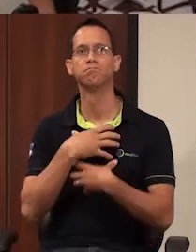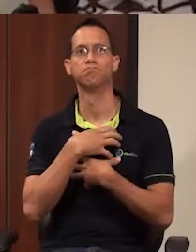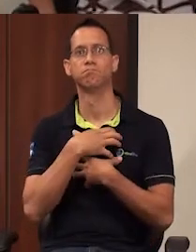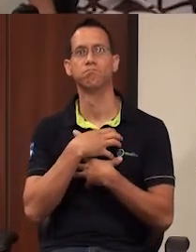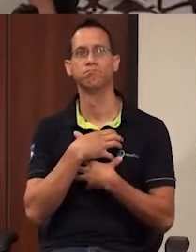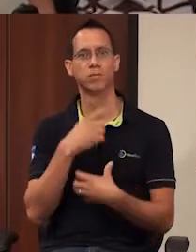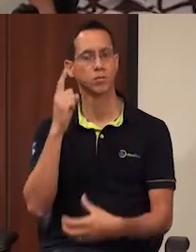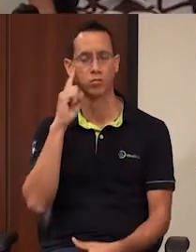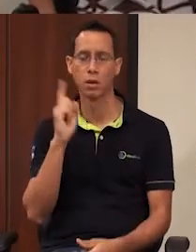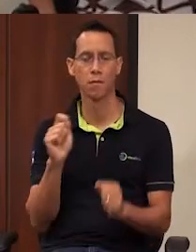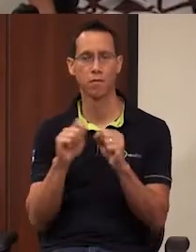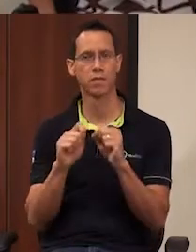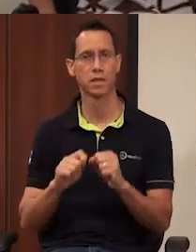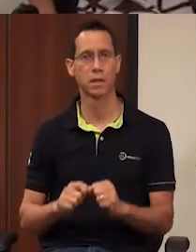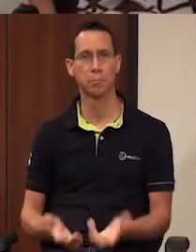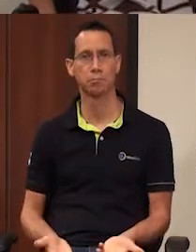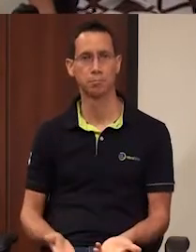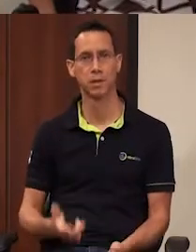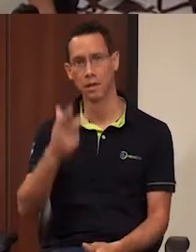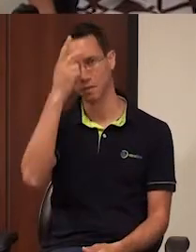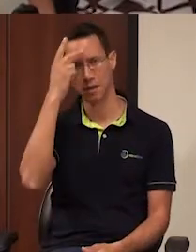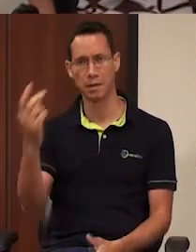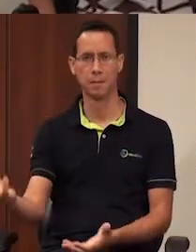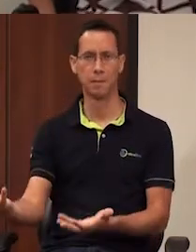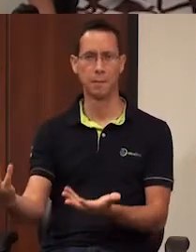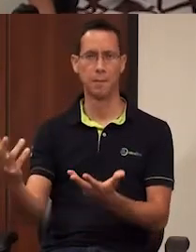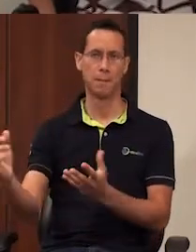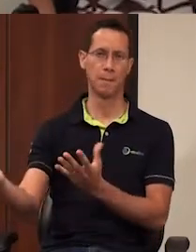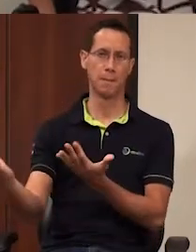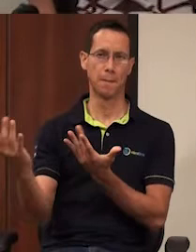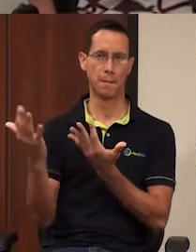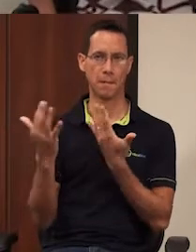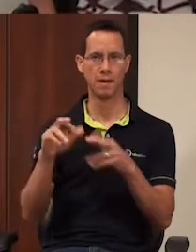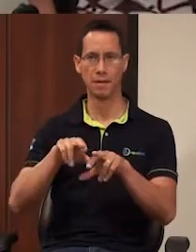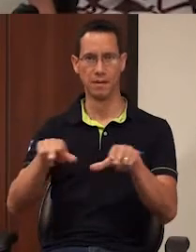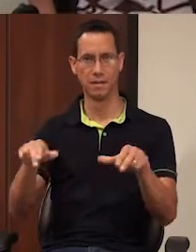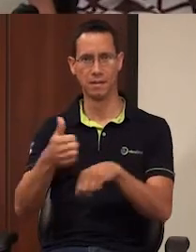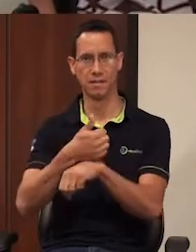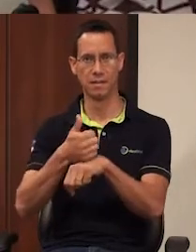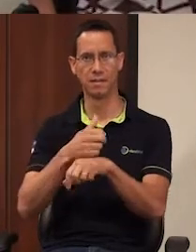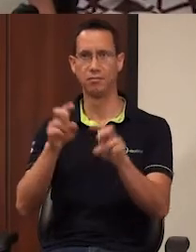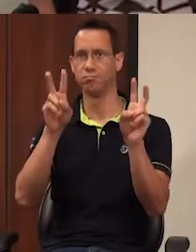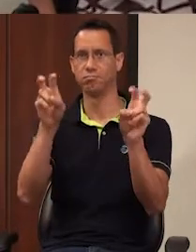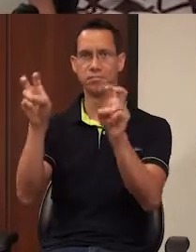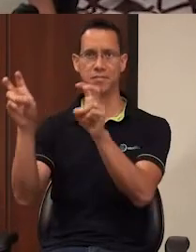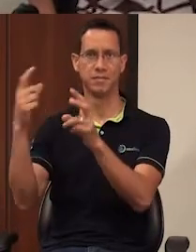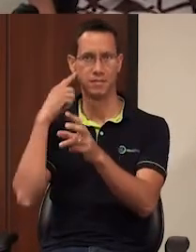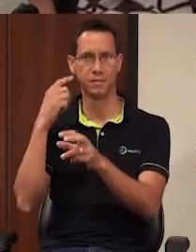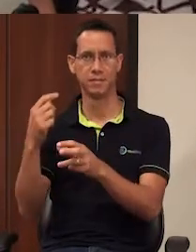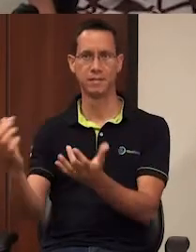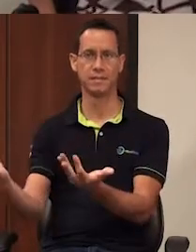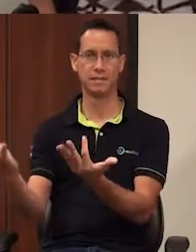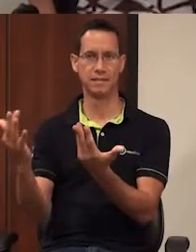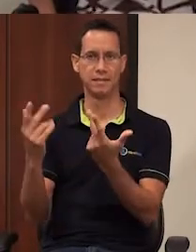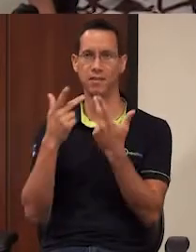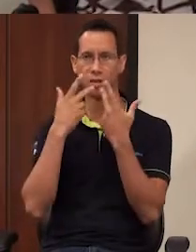você não sabe o que fazer, aí vem uma penca de profissionais, até porque para todas essas questões existe gente que fala sobre